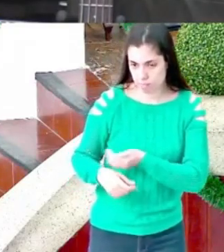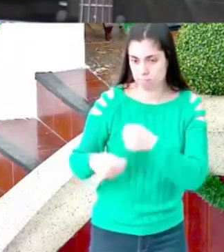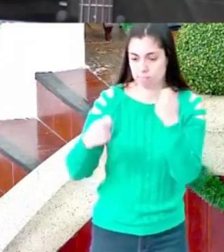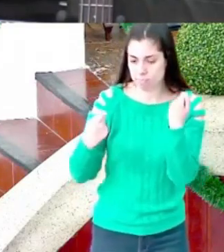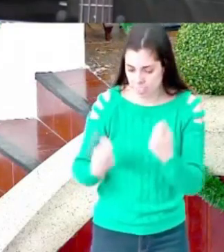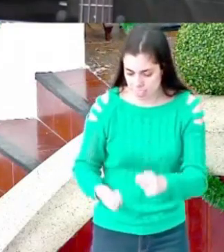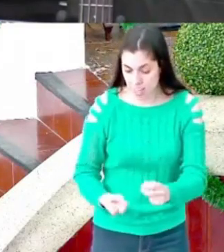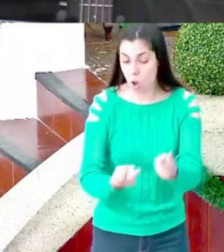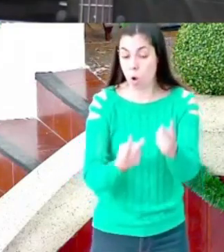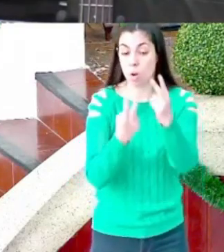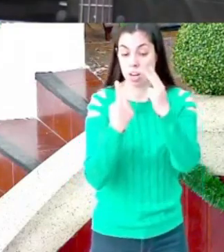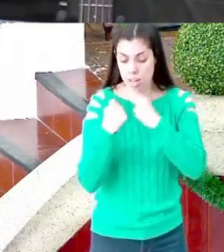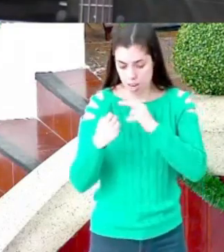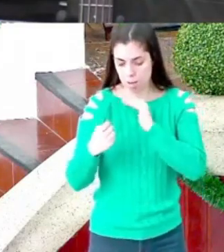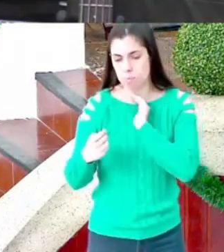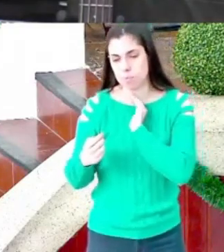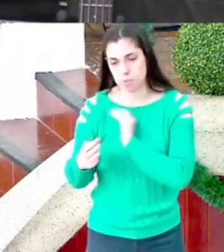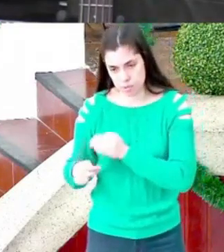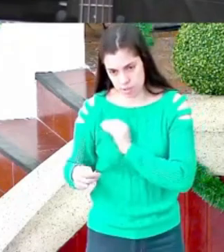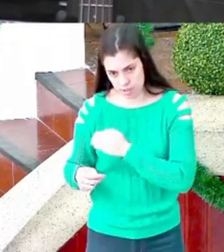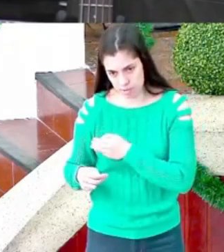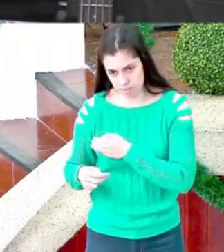exame.